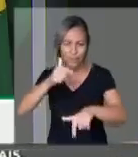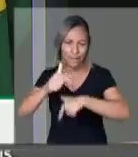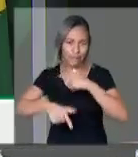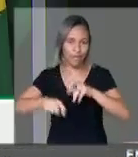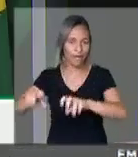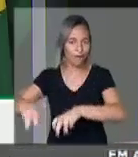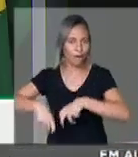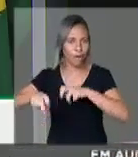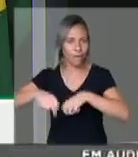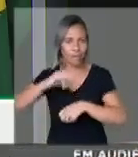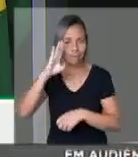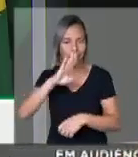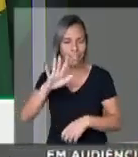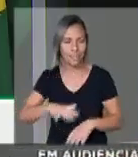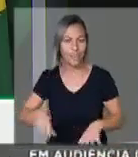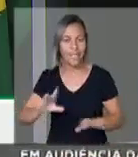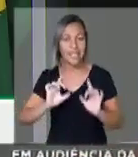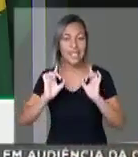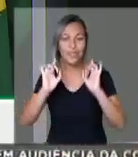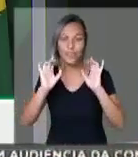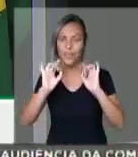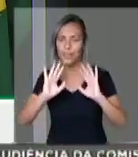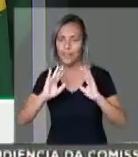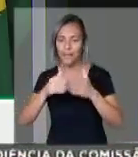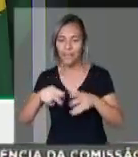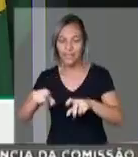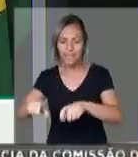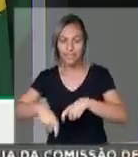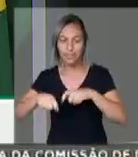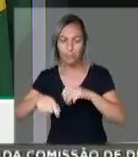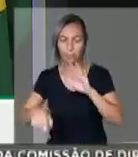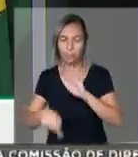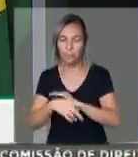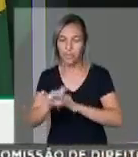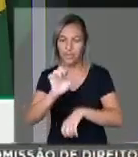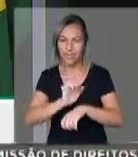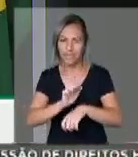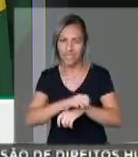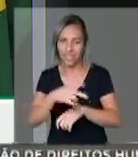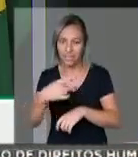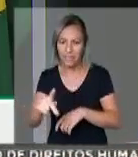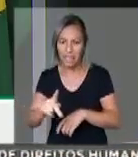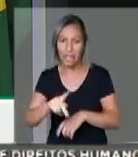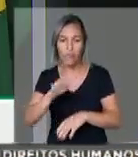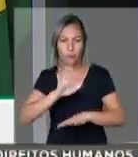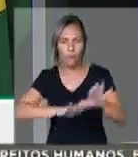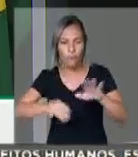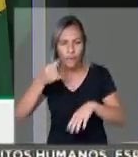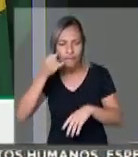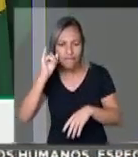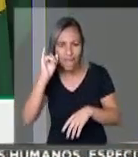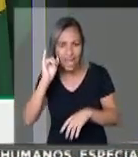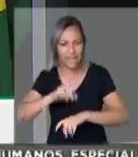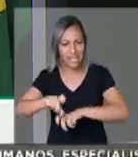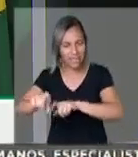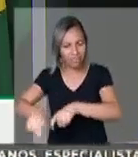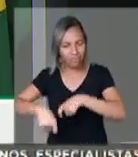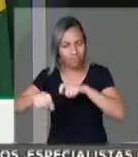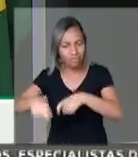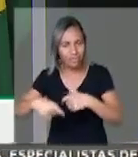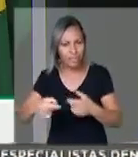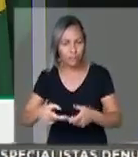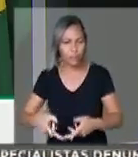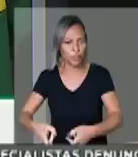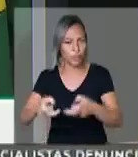do Brasil e, em especial, aos produtores do meu estado do Acre, aos pecuaristas, aos agricultores,